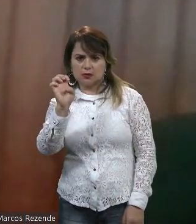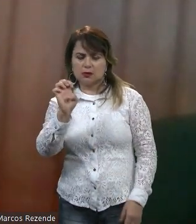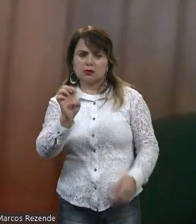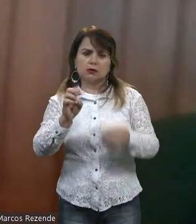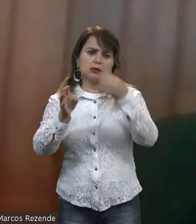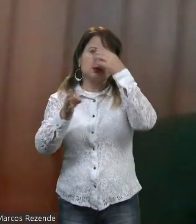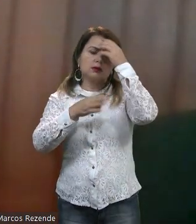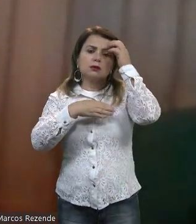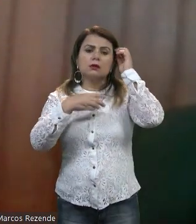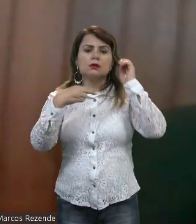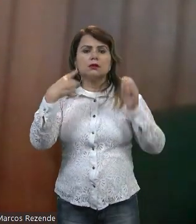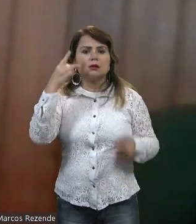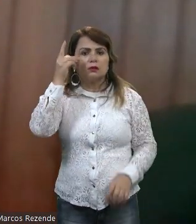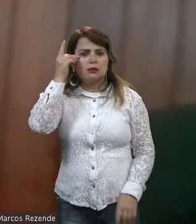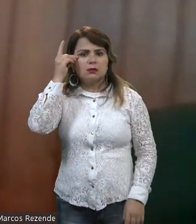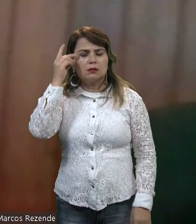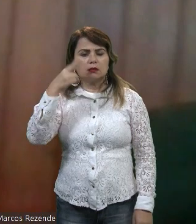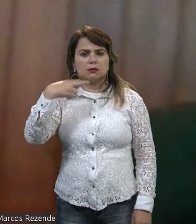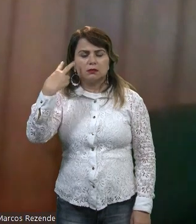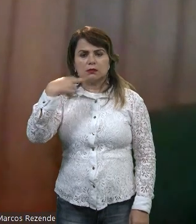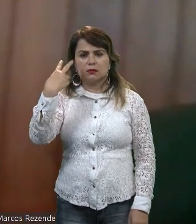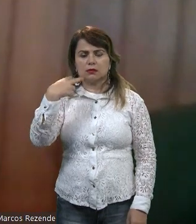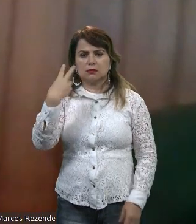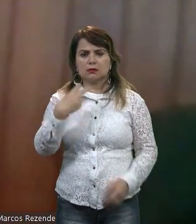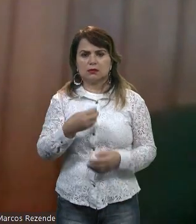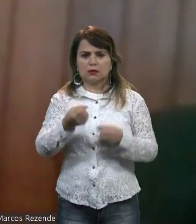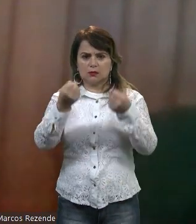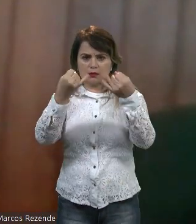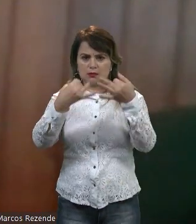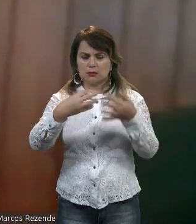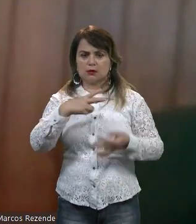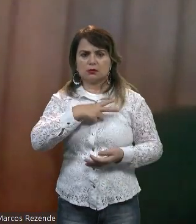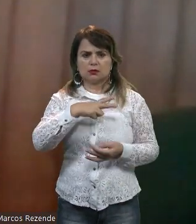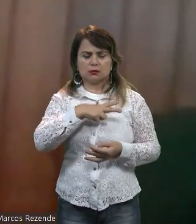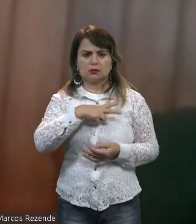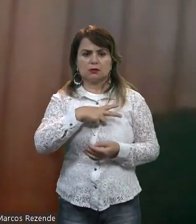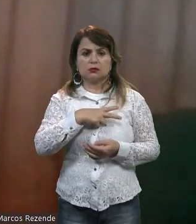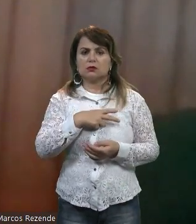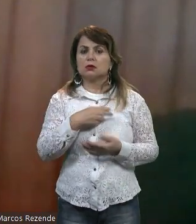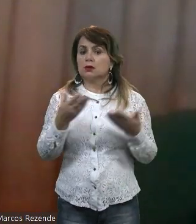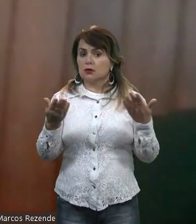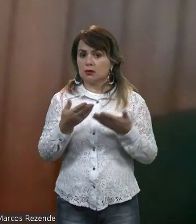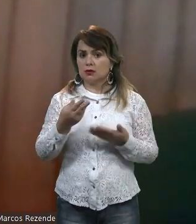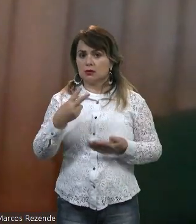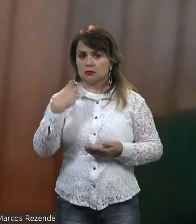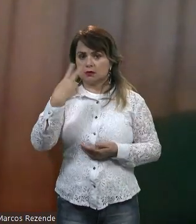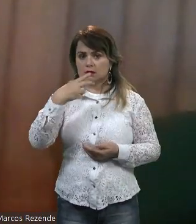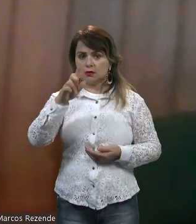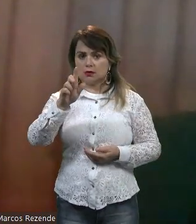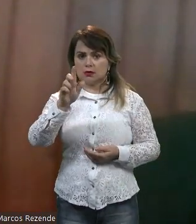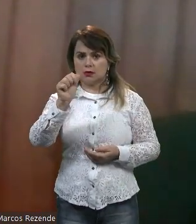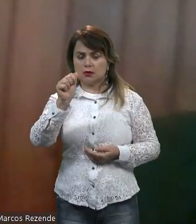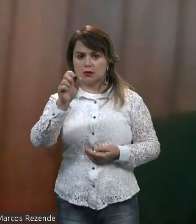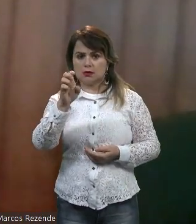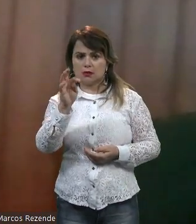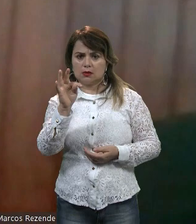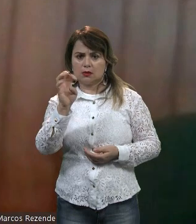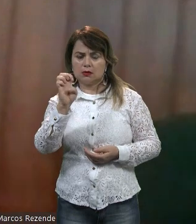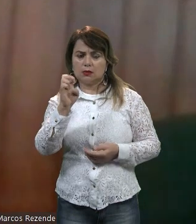vereador Danilo. Em explicações pessoais, passa a palavra ao vereador Evandro Galete, que dispõe de